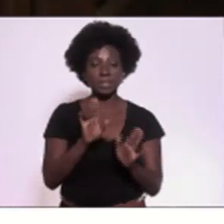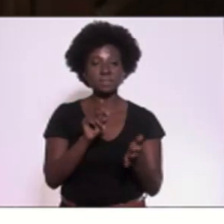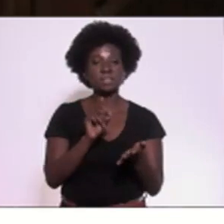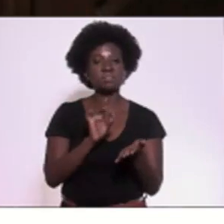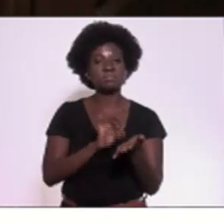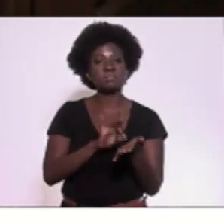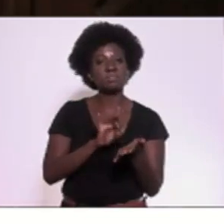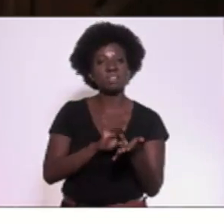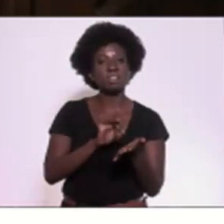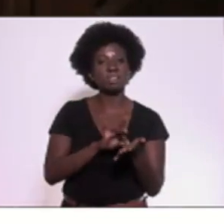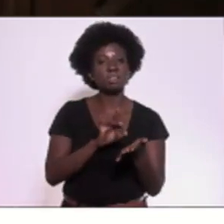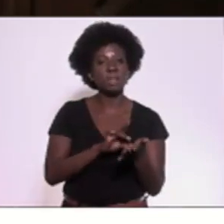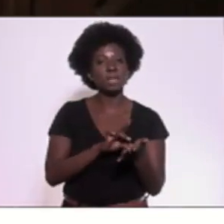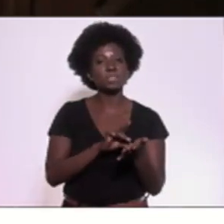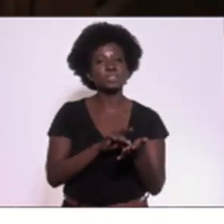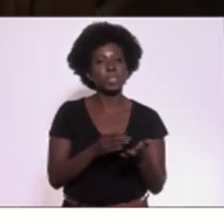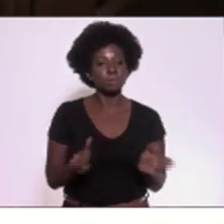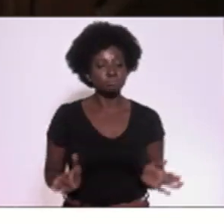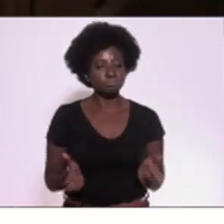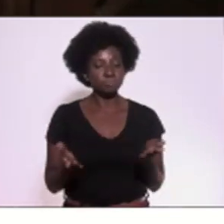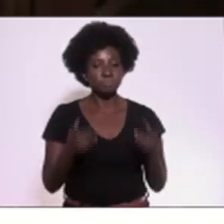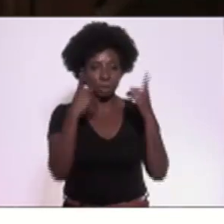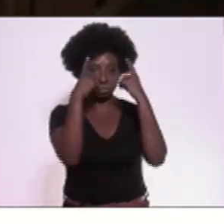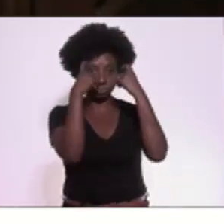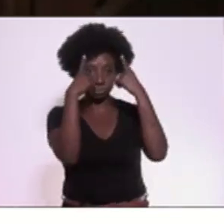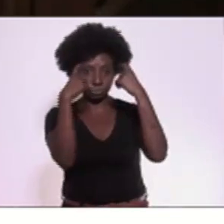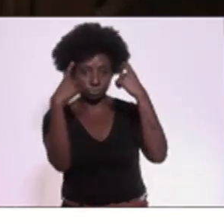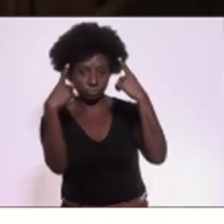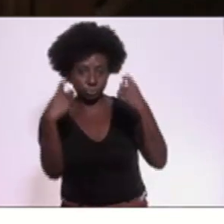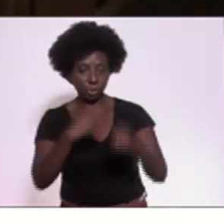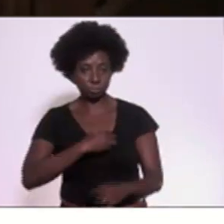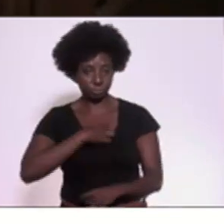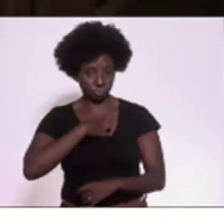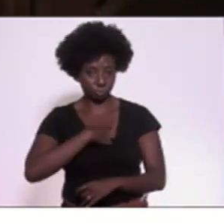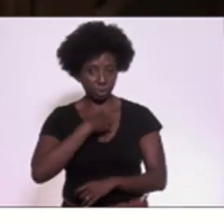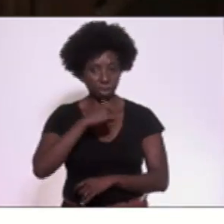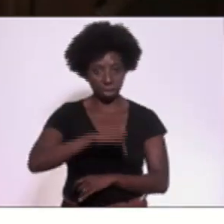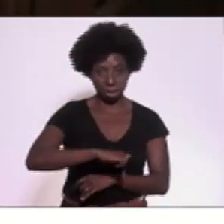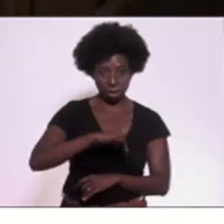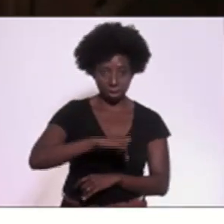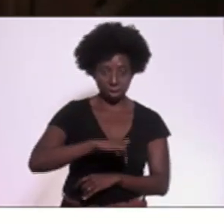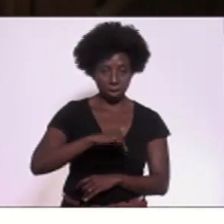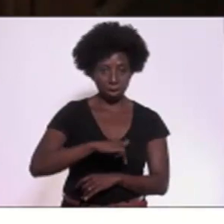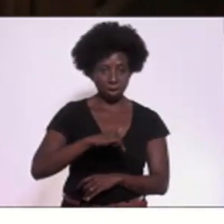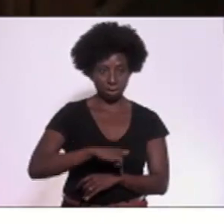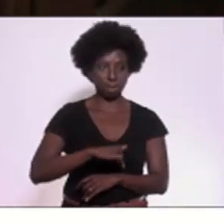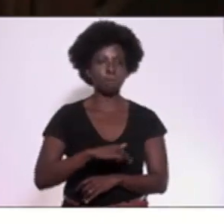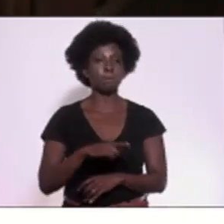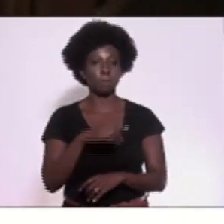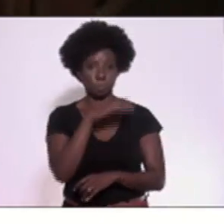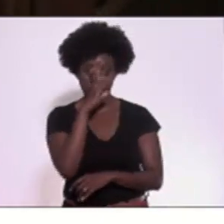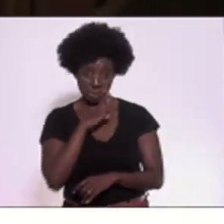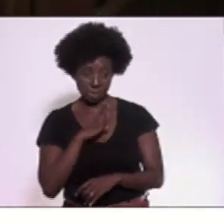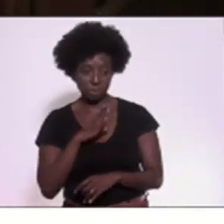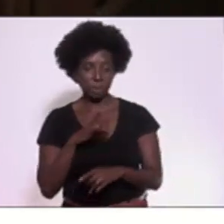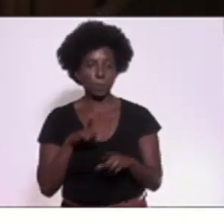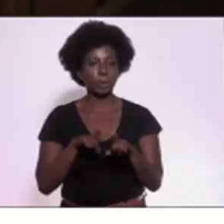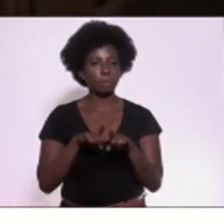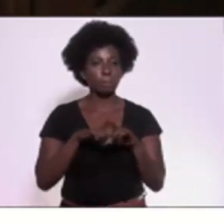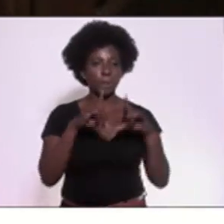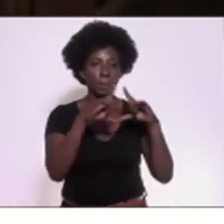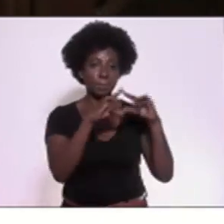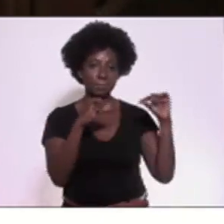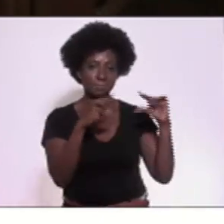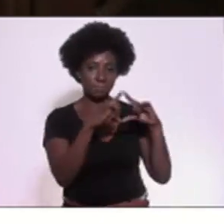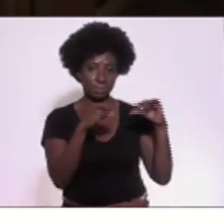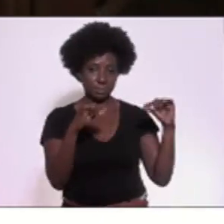na Embaixada da Venezuela aqui no Brasil, em Brasília. Então, olhar o quanto